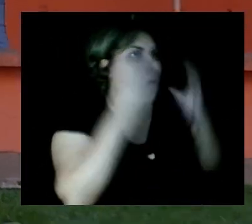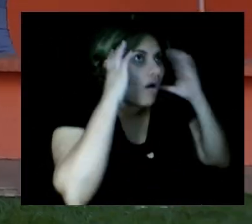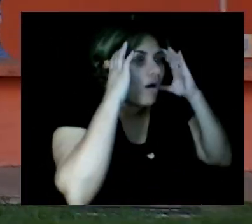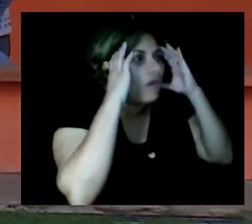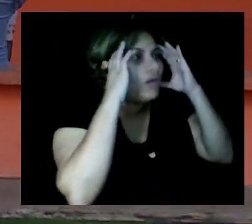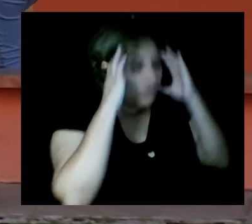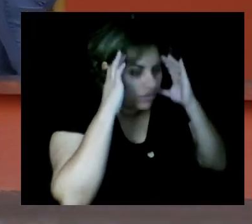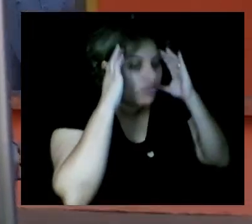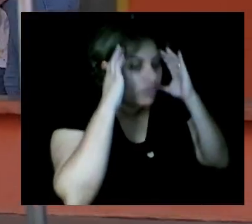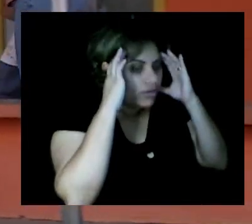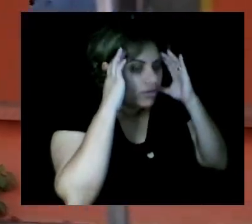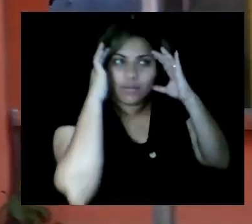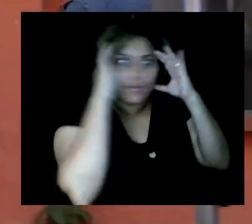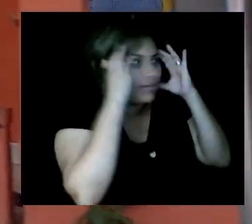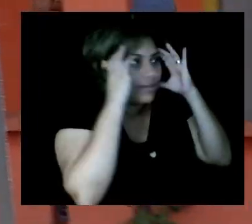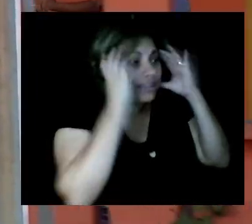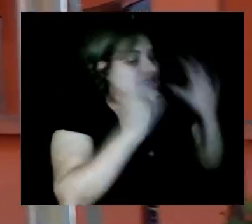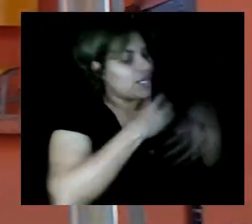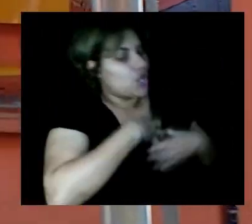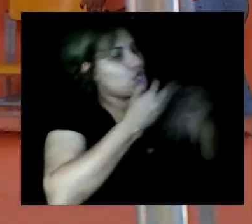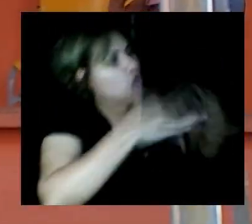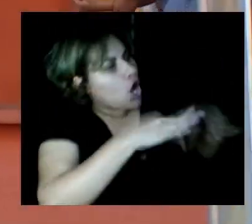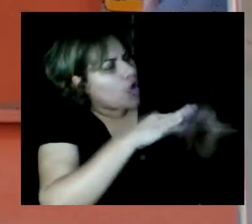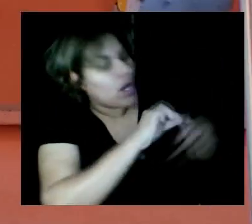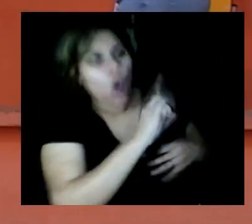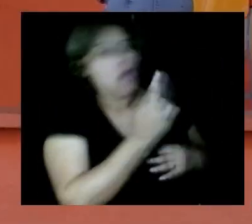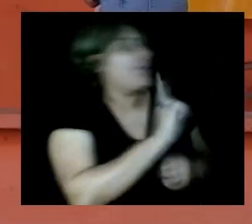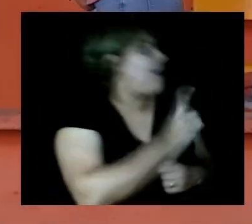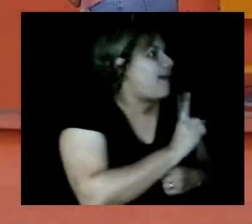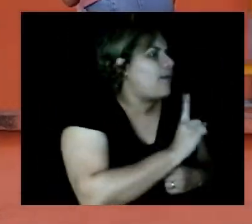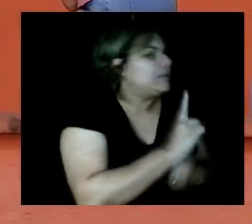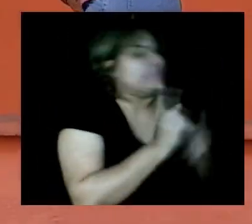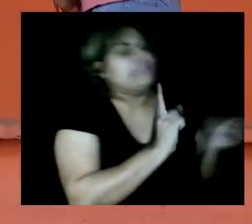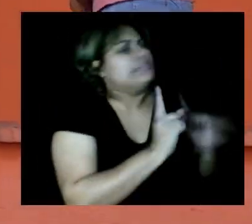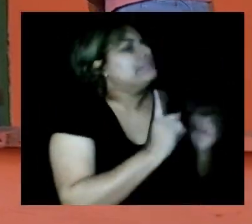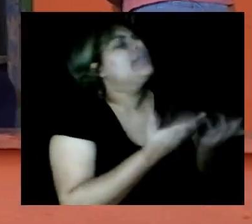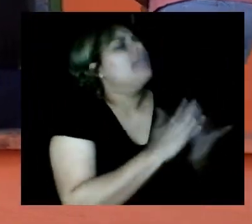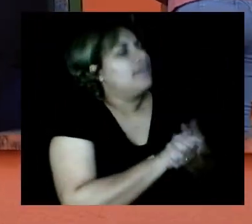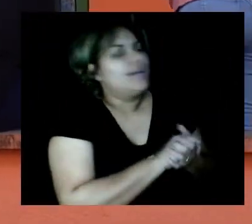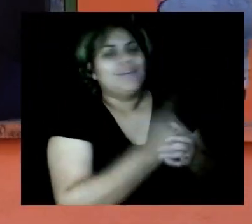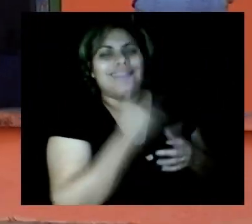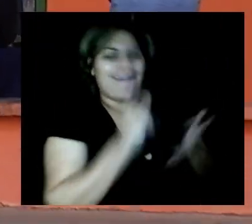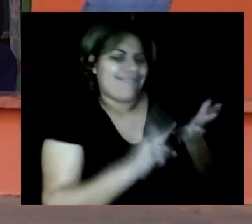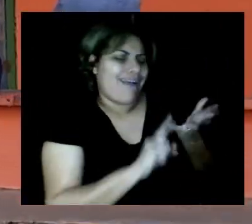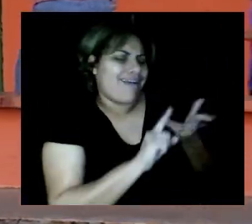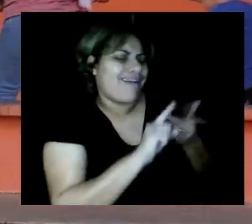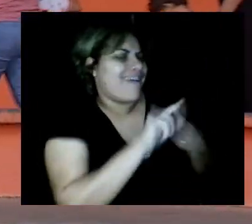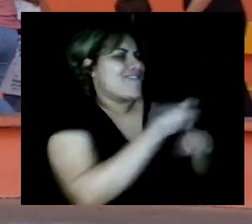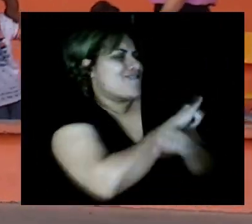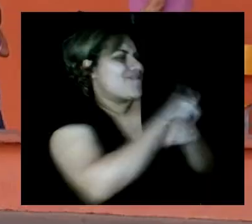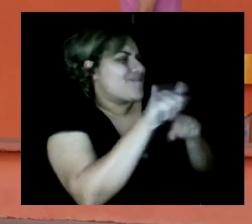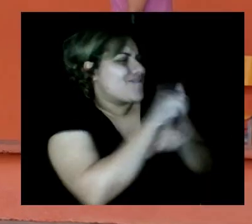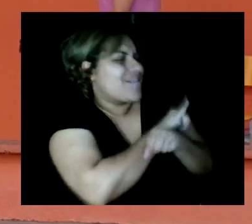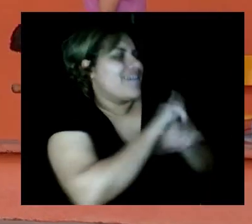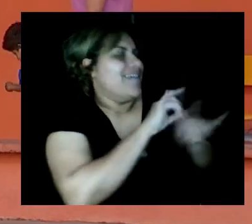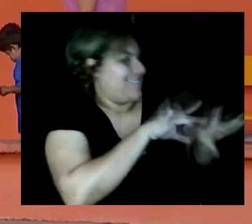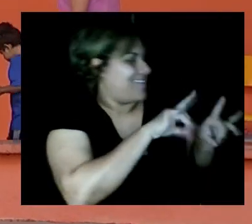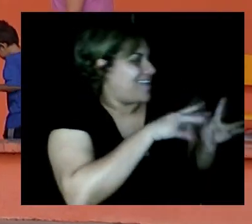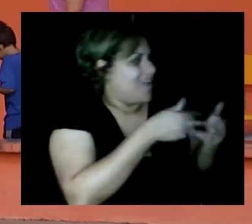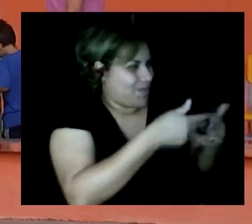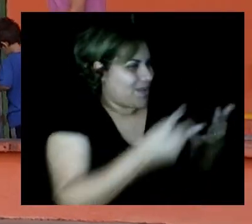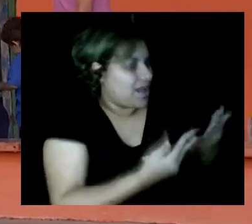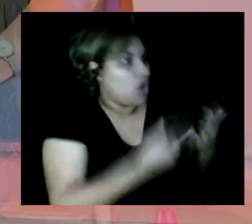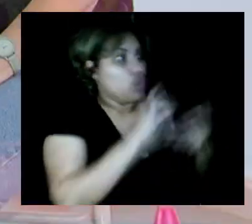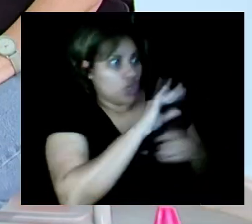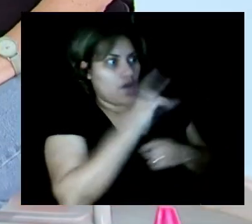tá doendo? Então a gente procura fazer várias, e não é só com a fono, com a TO, são em todos